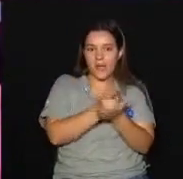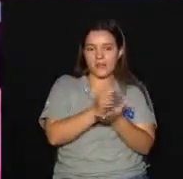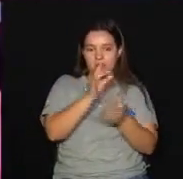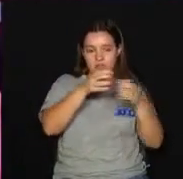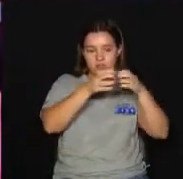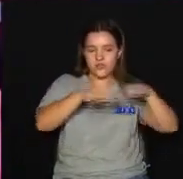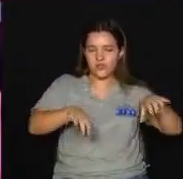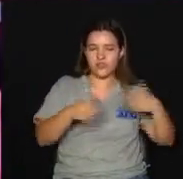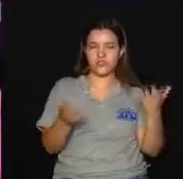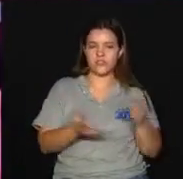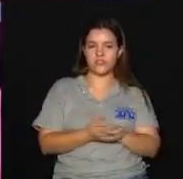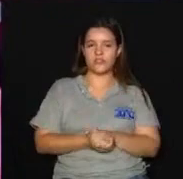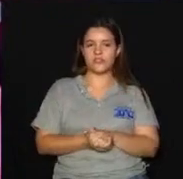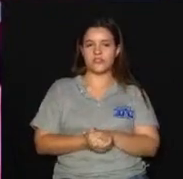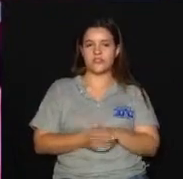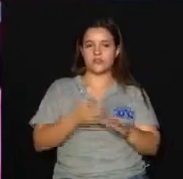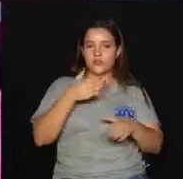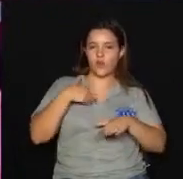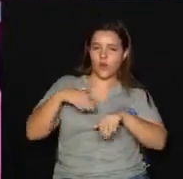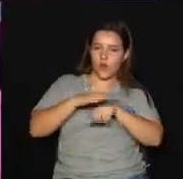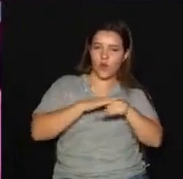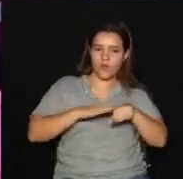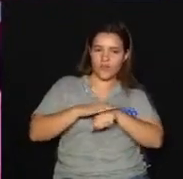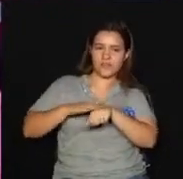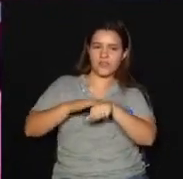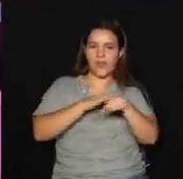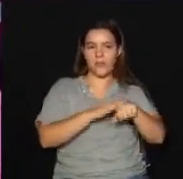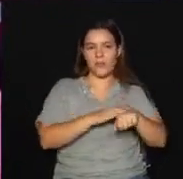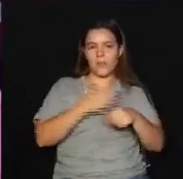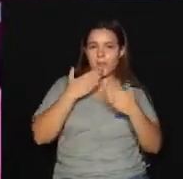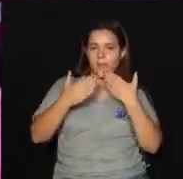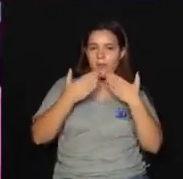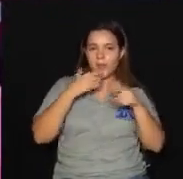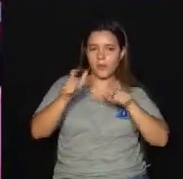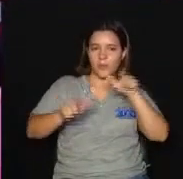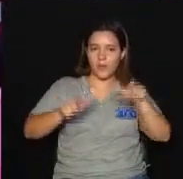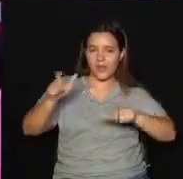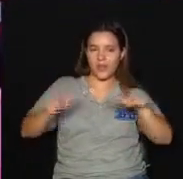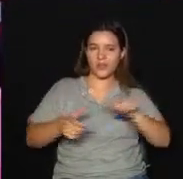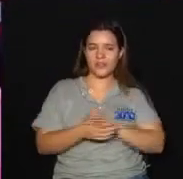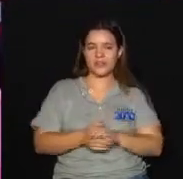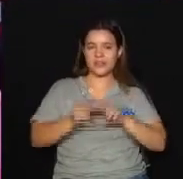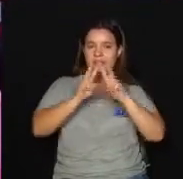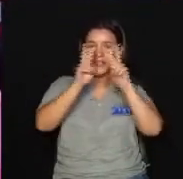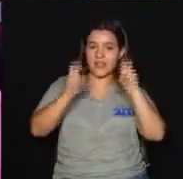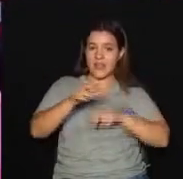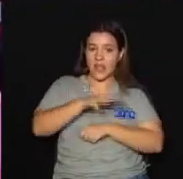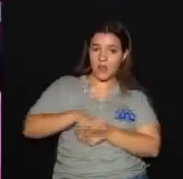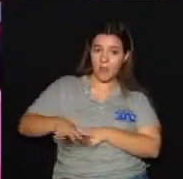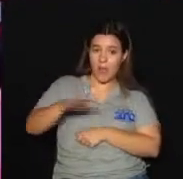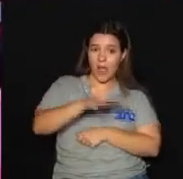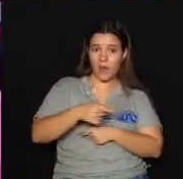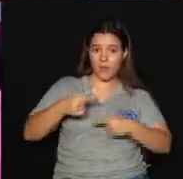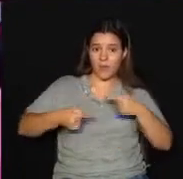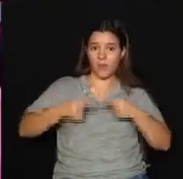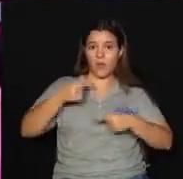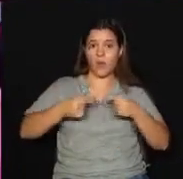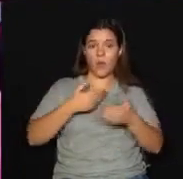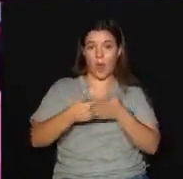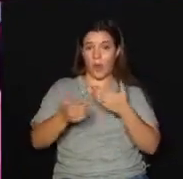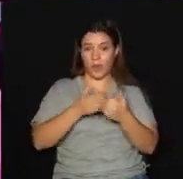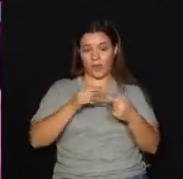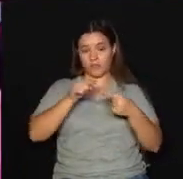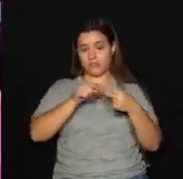até cheguei a comentar com algumas pessoas que, em termos gerais políticos, qualquer um